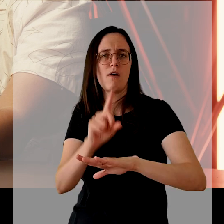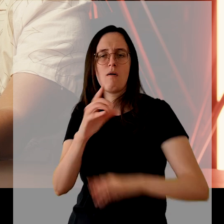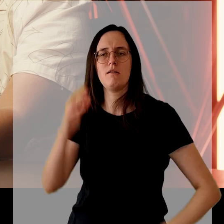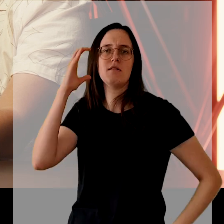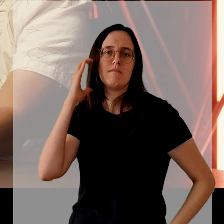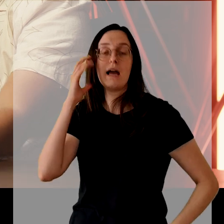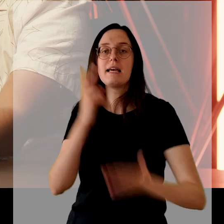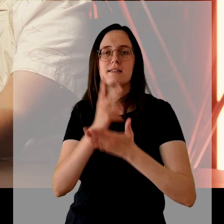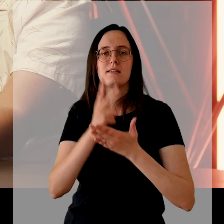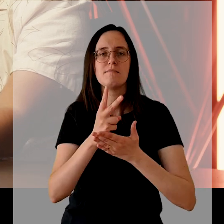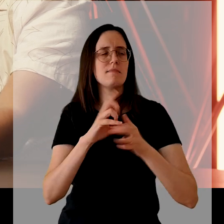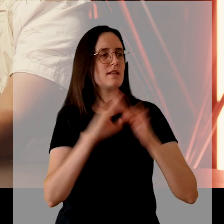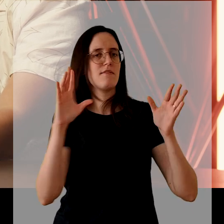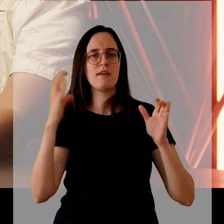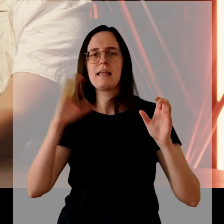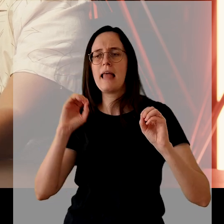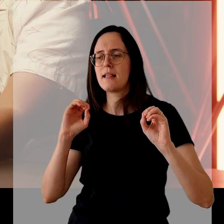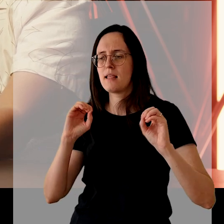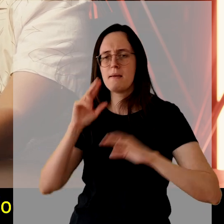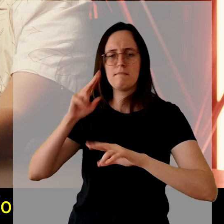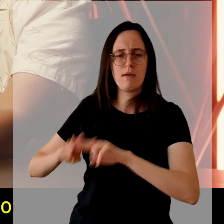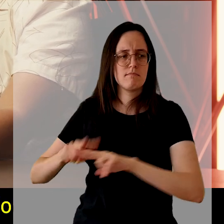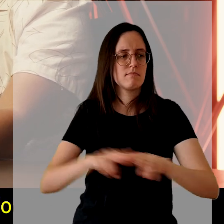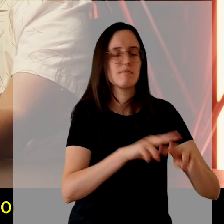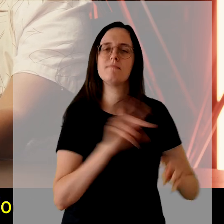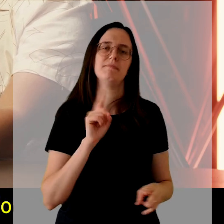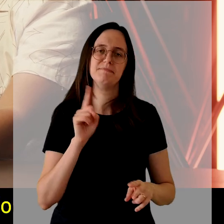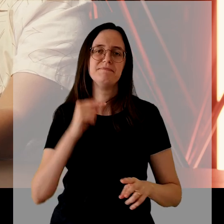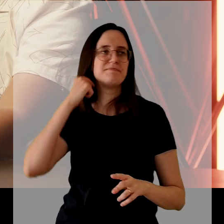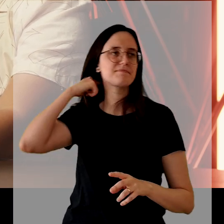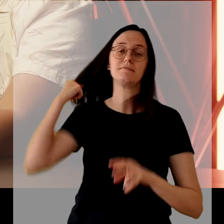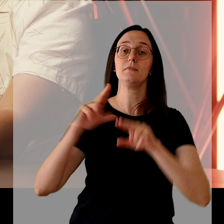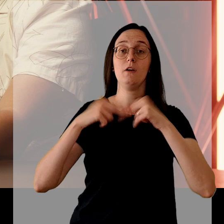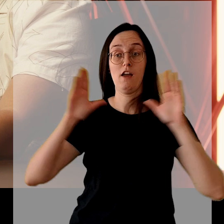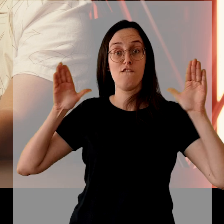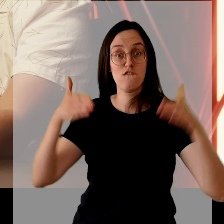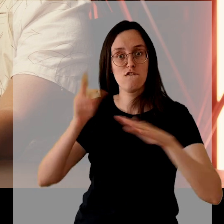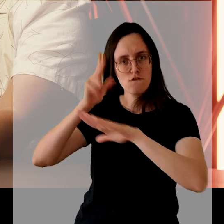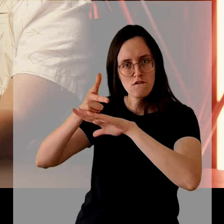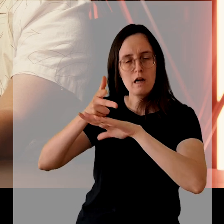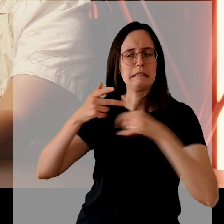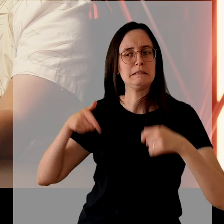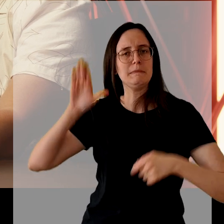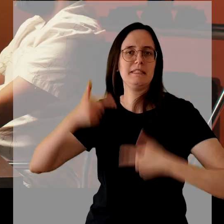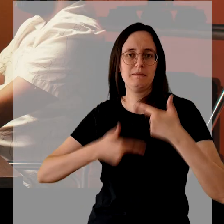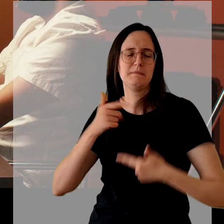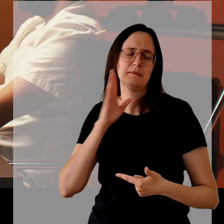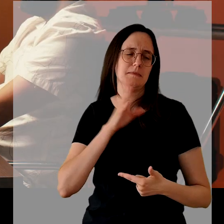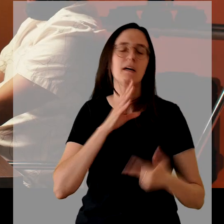e uma mise-en-scène muito livre, sem muita marca. Legal. Então, assim, realmente exigiu do foquista bastante, assim, mas foi legal,